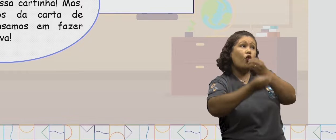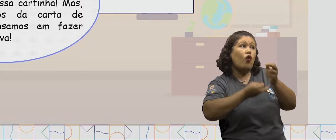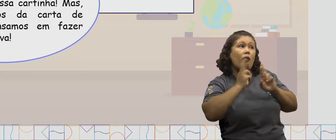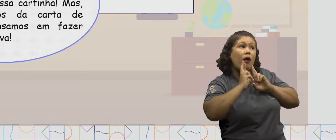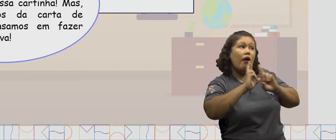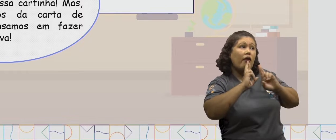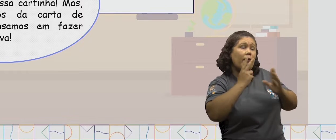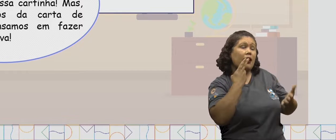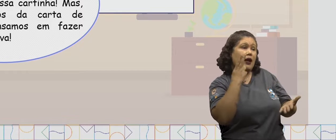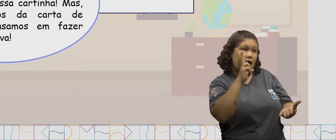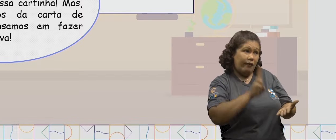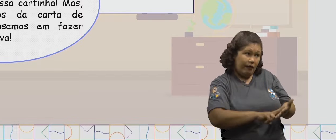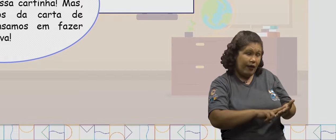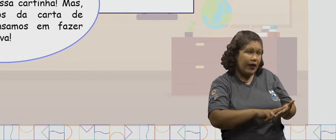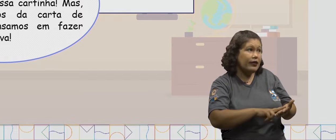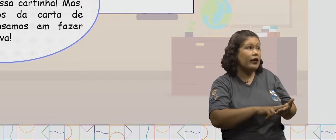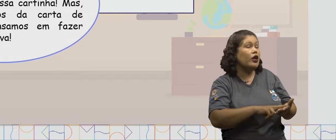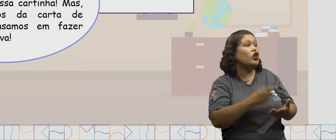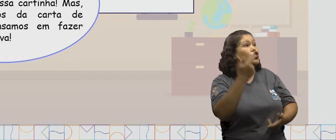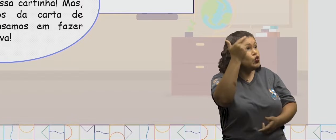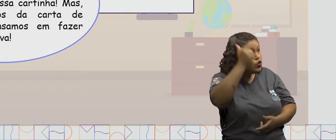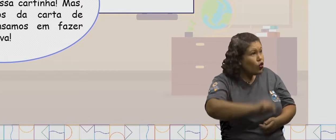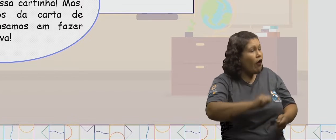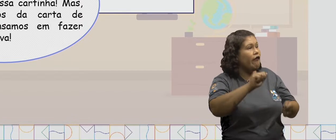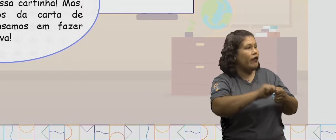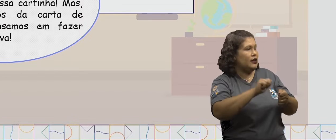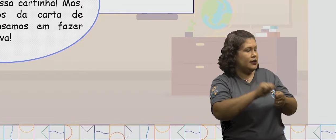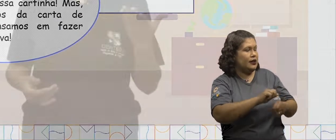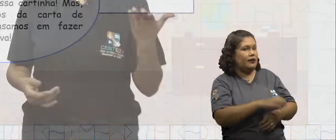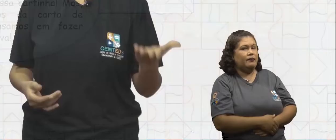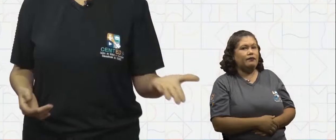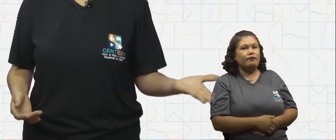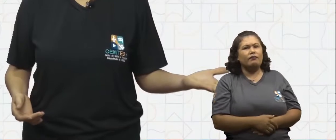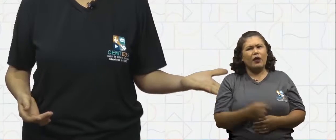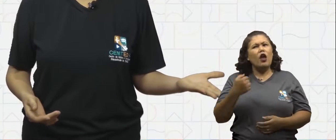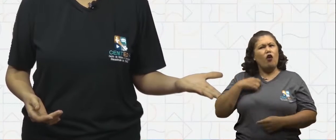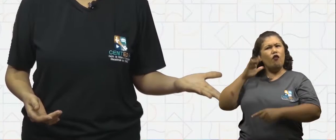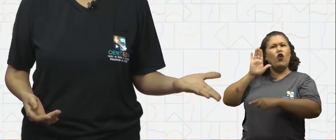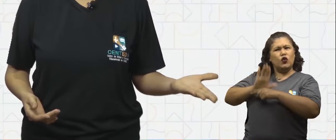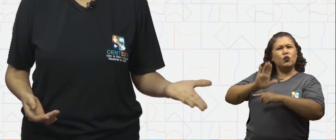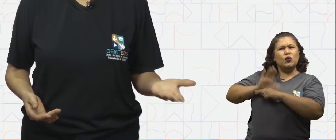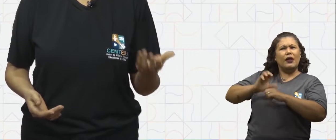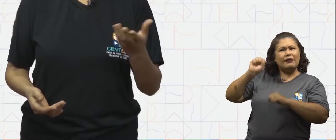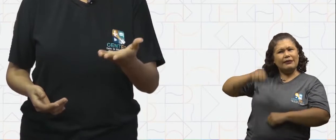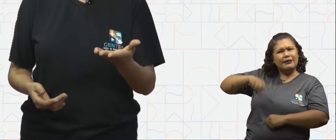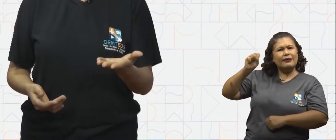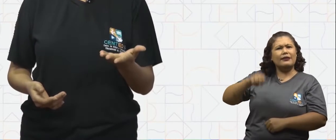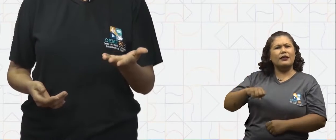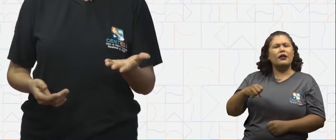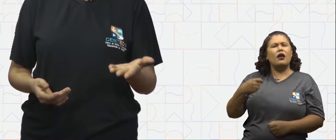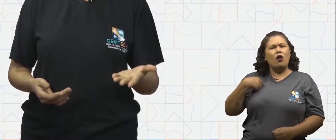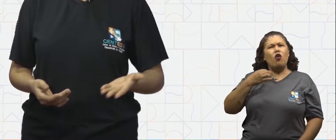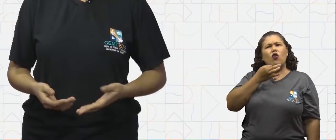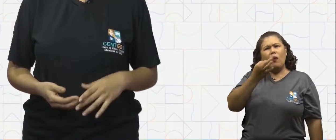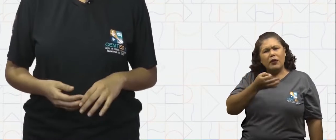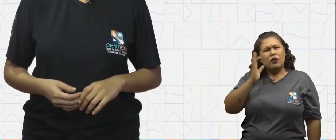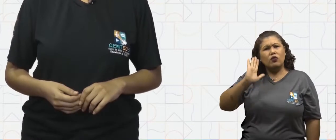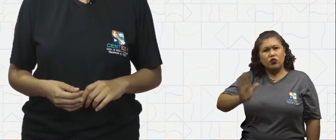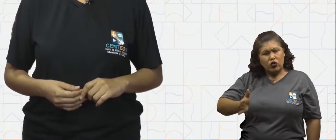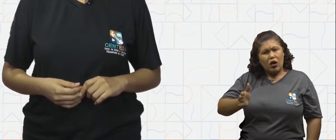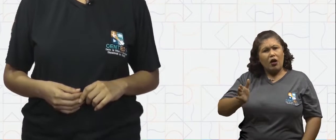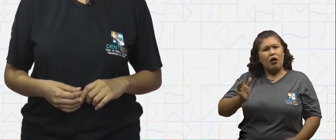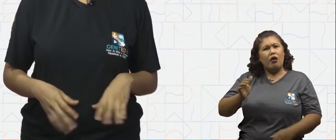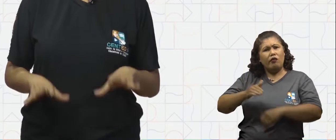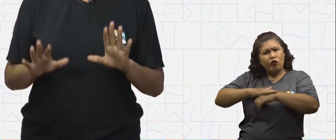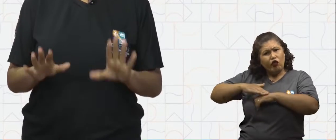carta de reclamação, pensamos em fazer uma nova tentativa. Claro que eu ajudarei. Eu já havia comentado sobre a